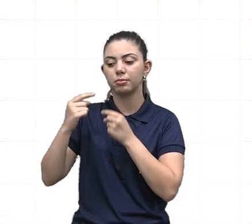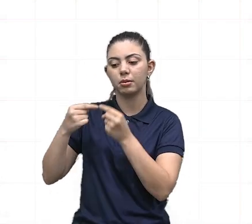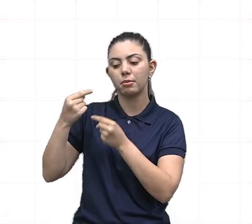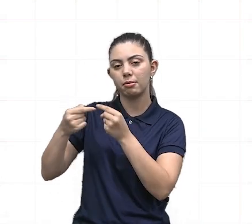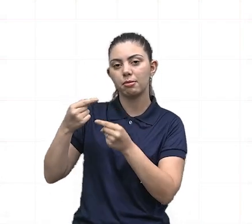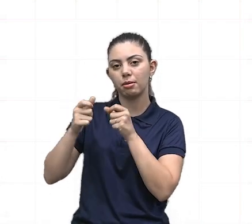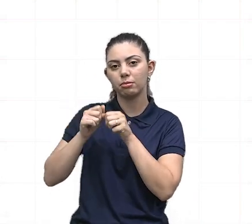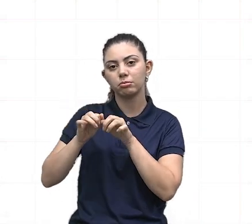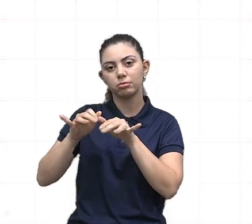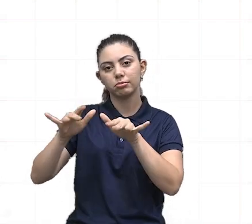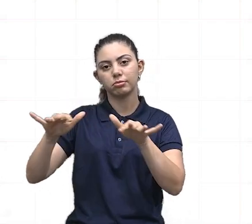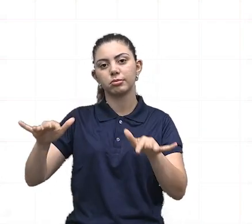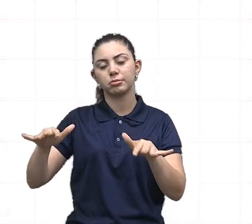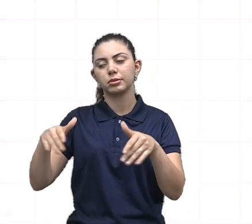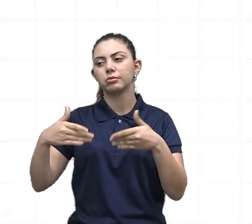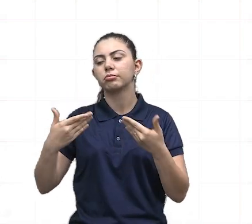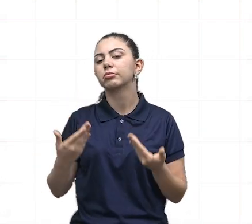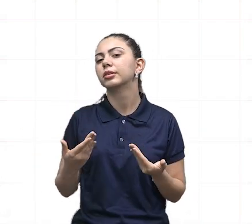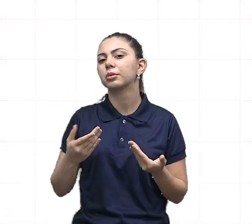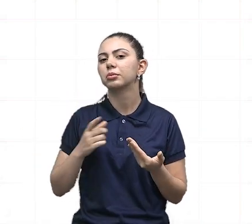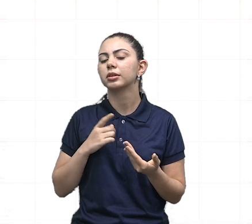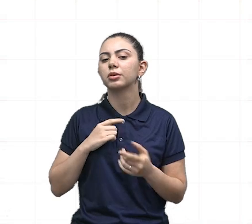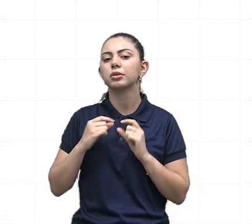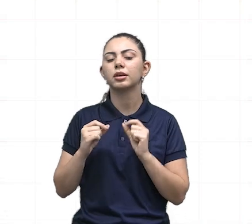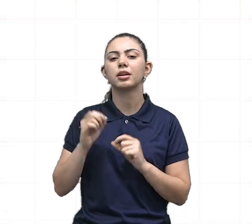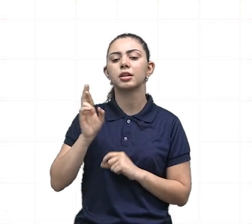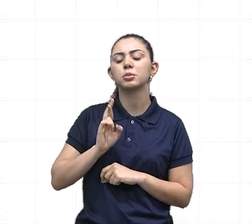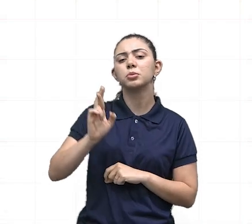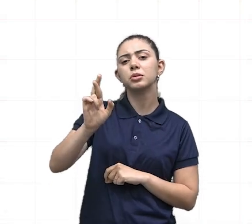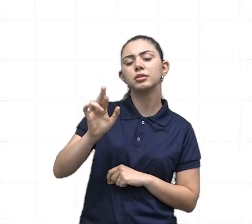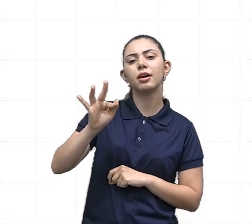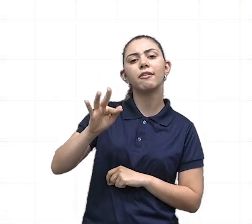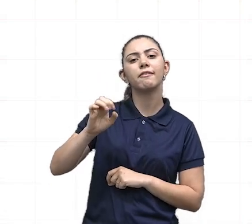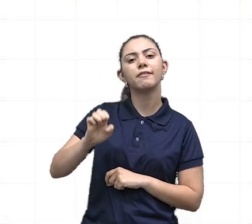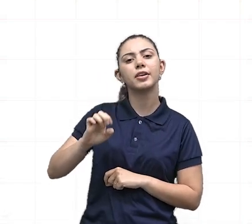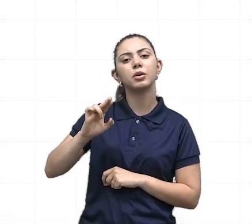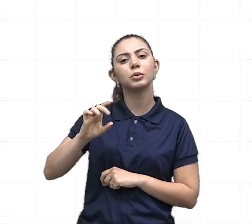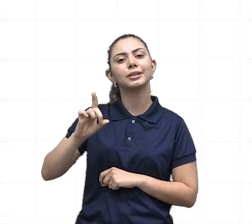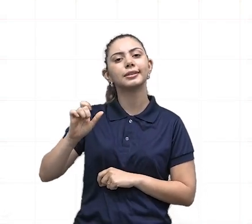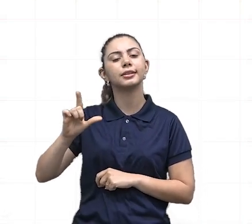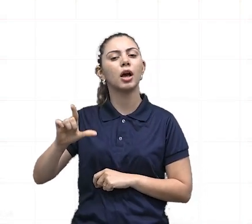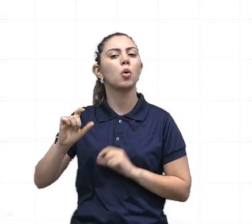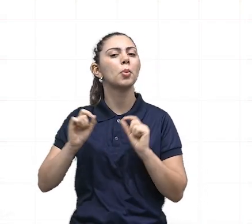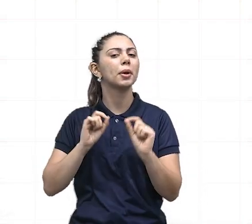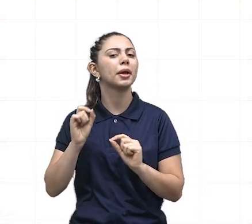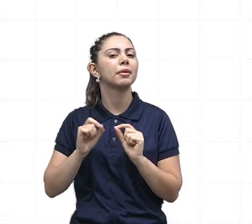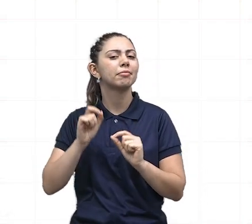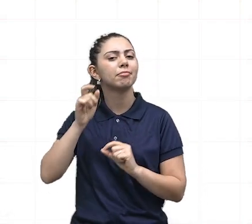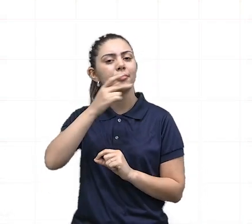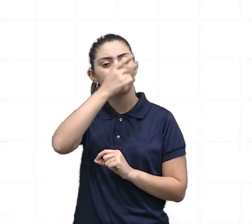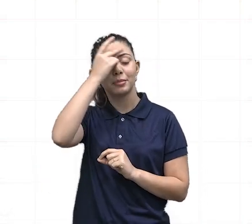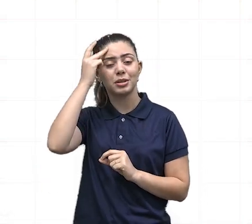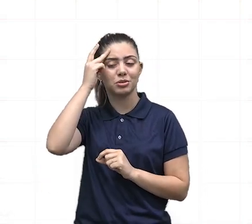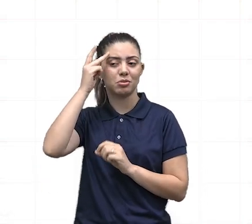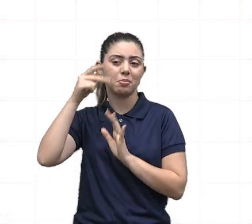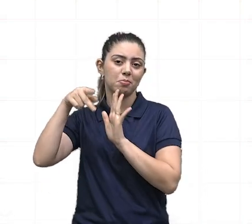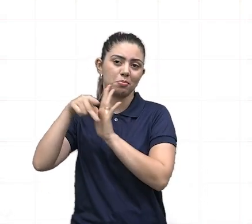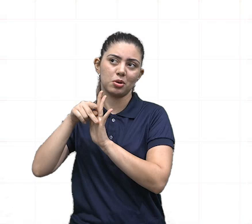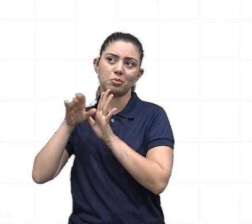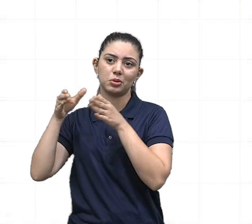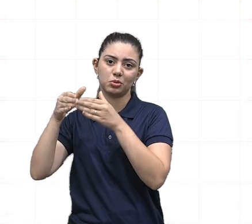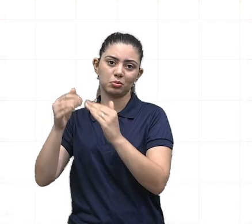em geração. Quem era aí o senhor feudal? O senhor feudal, então, ele vai ser o quê? Um membro da nobreza e